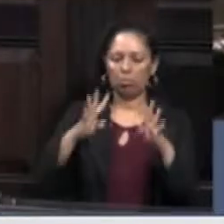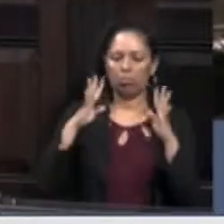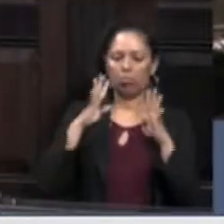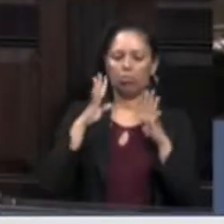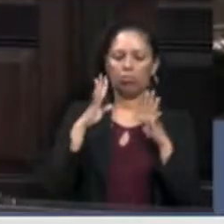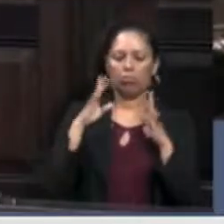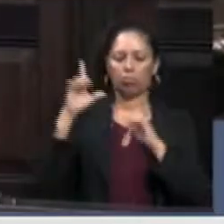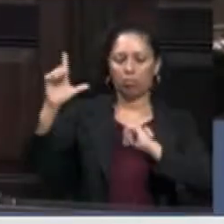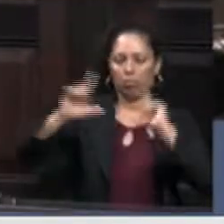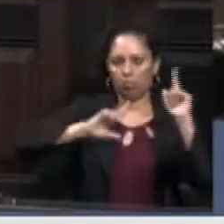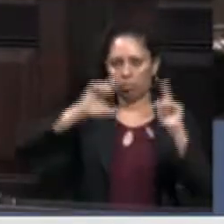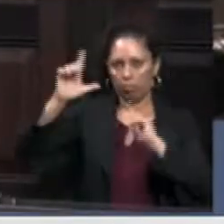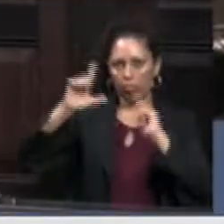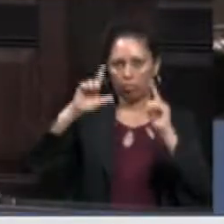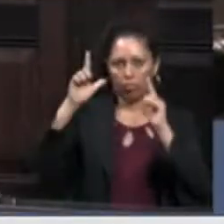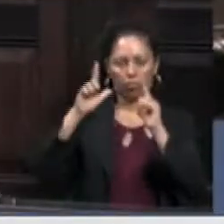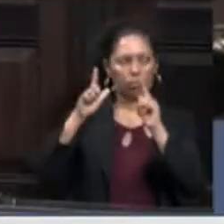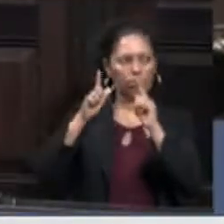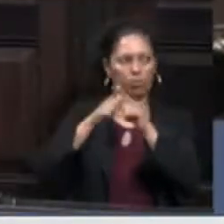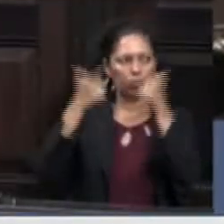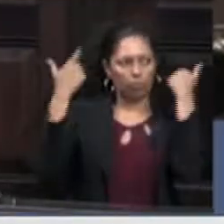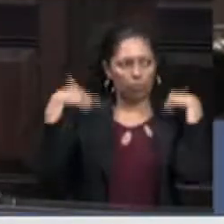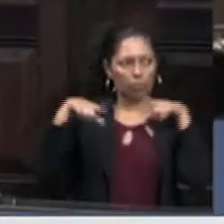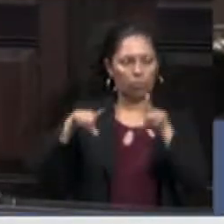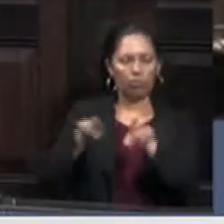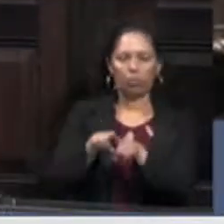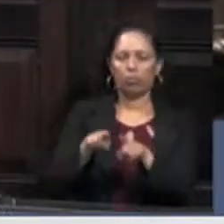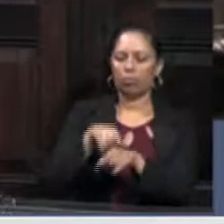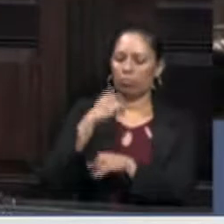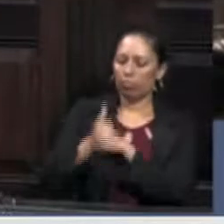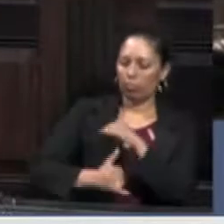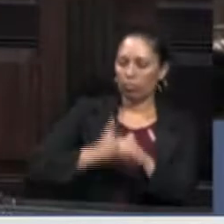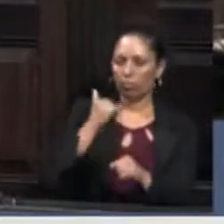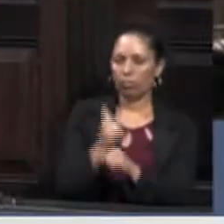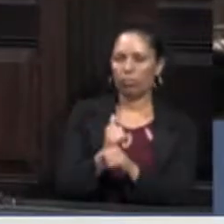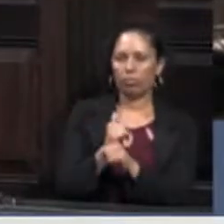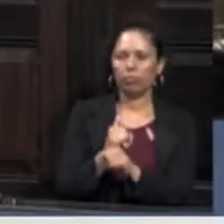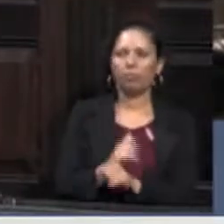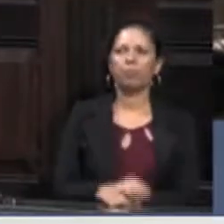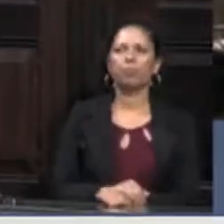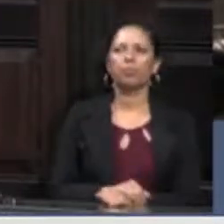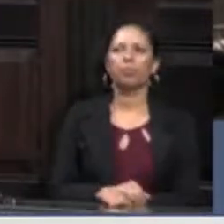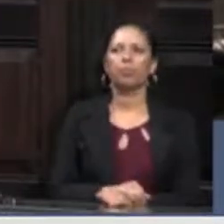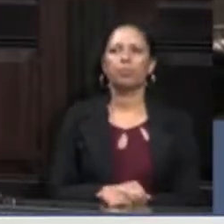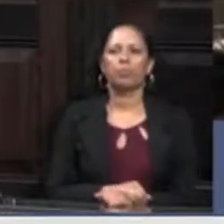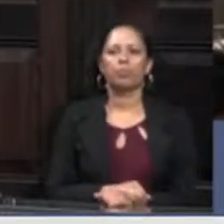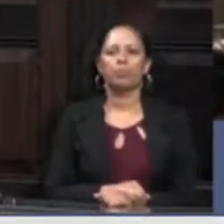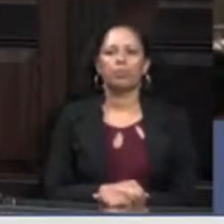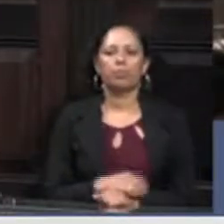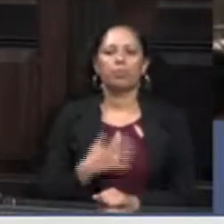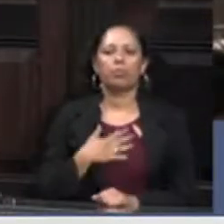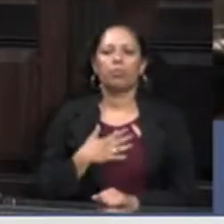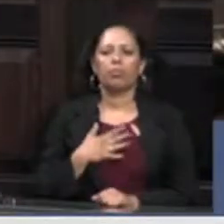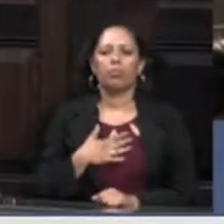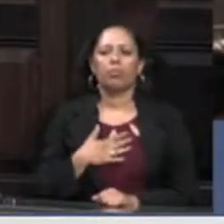TV Alerj e aqueles que nos acompanham pelas redes sociais.